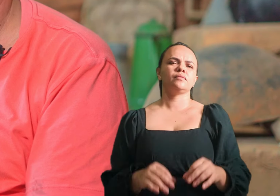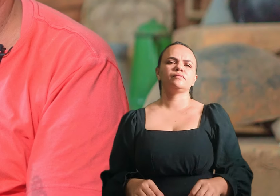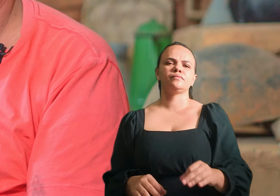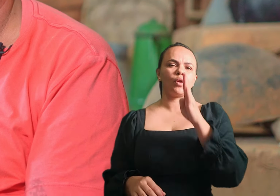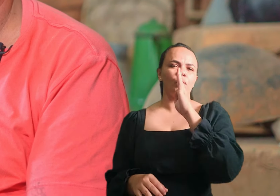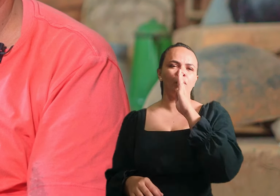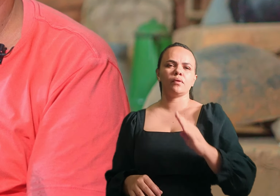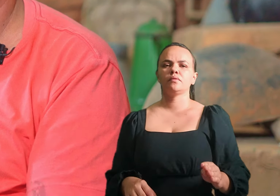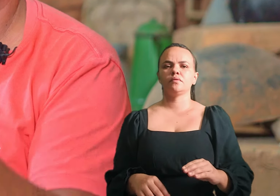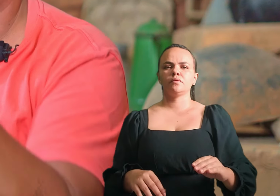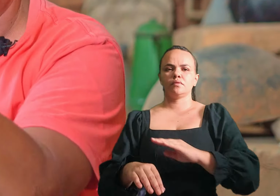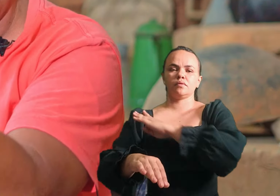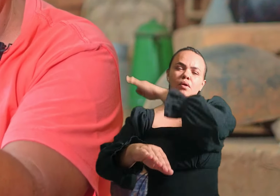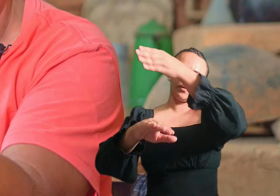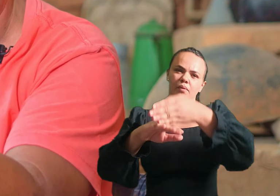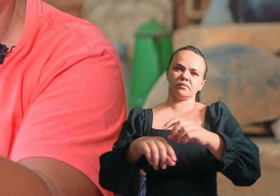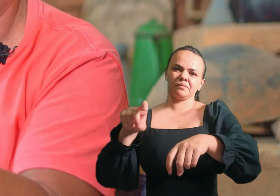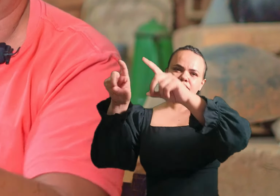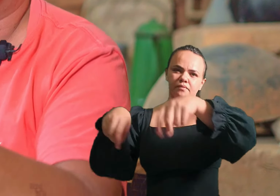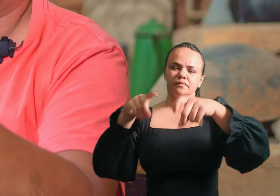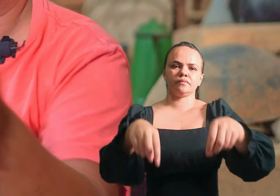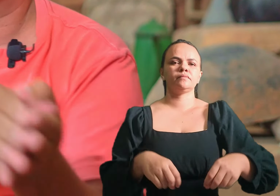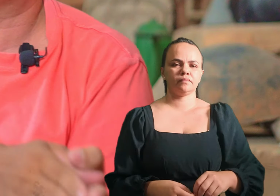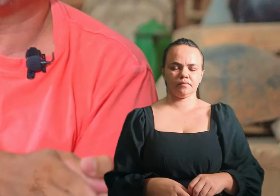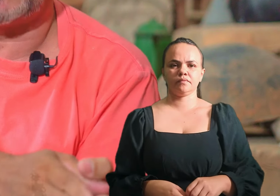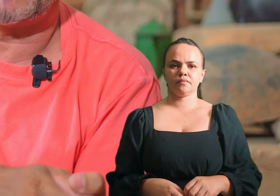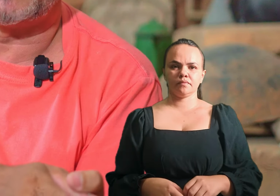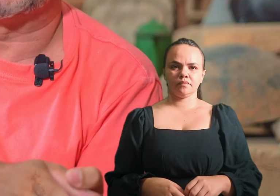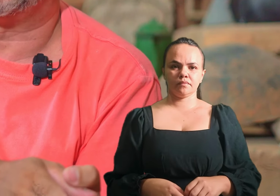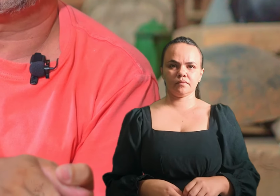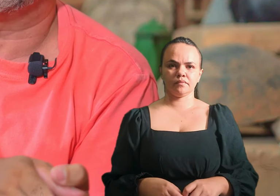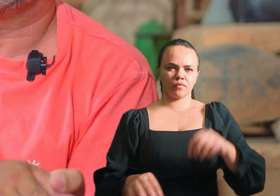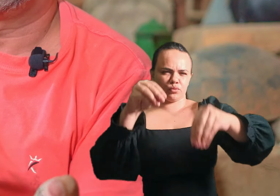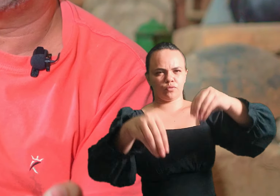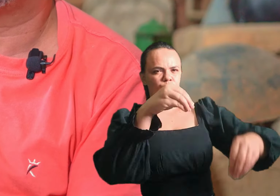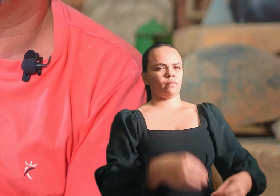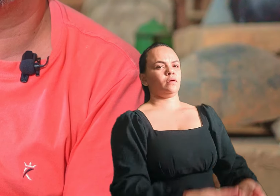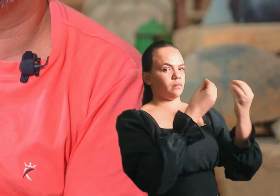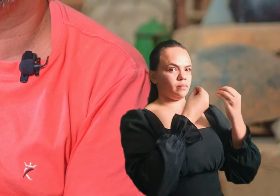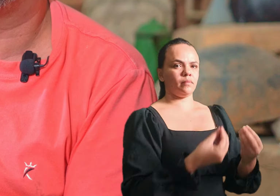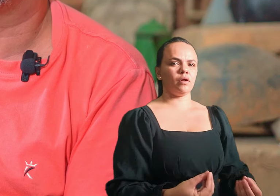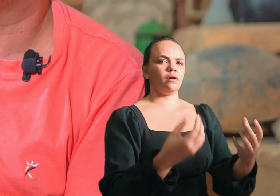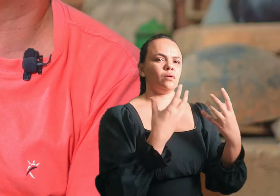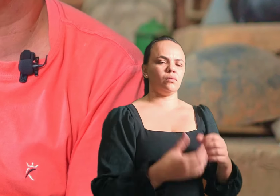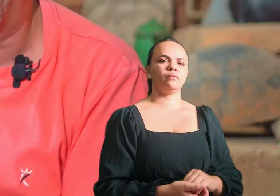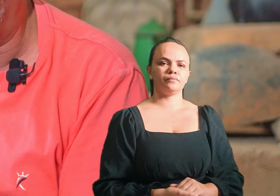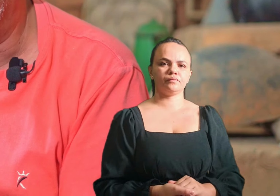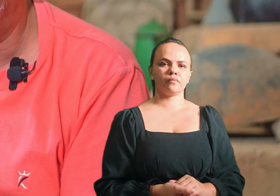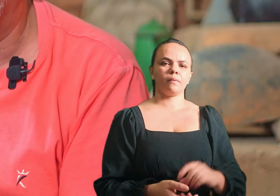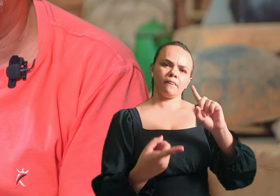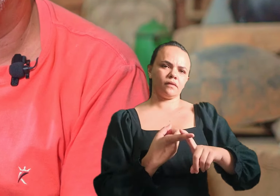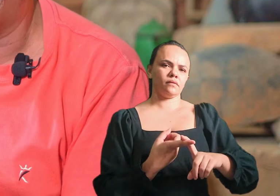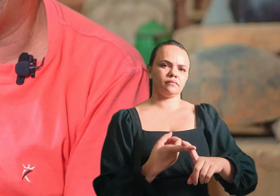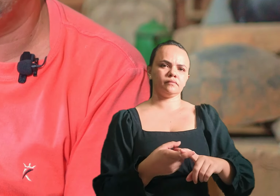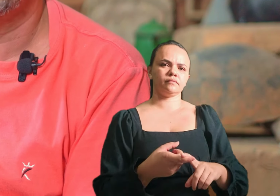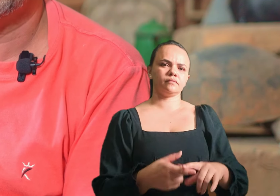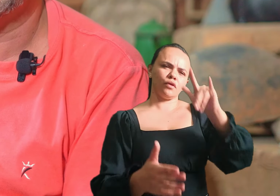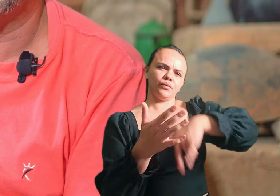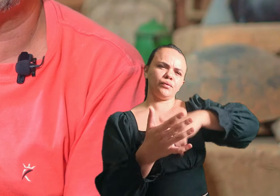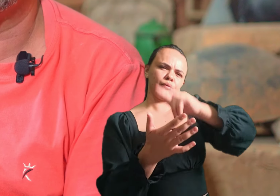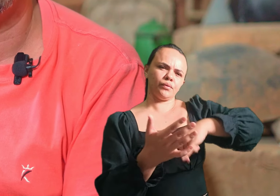porque o sertão quando sim Outra coisa quando ele recebe a data de ces Maria lá no documento já dizia que era terra de plantar